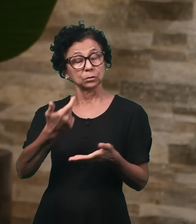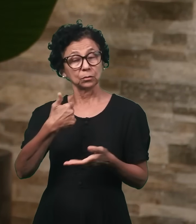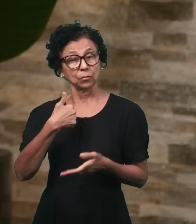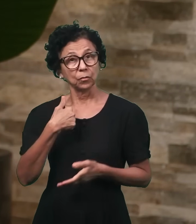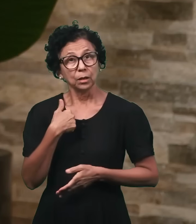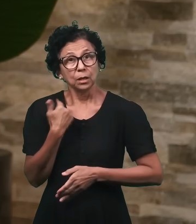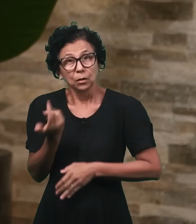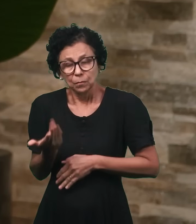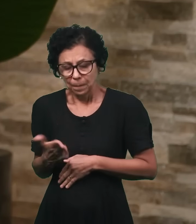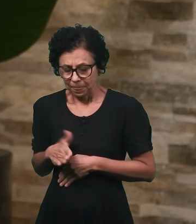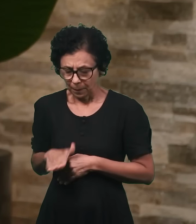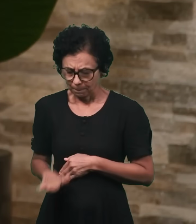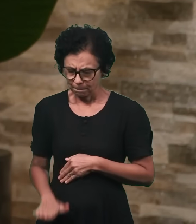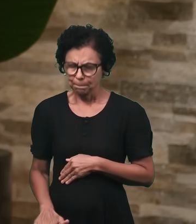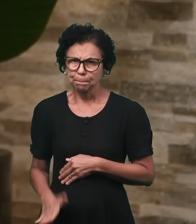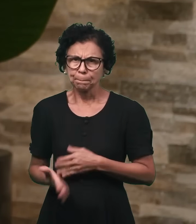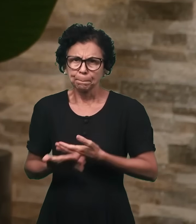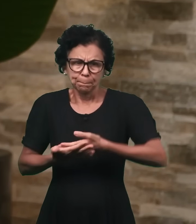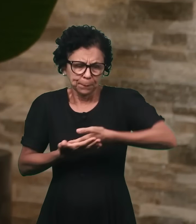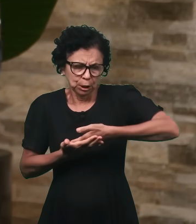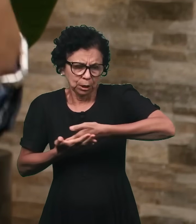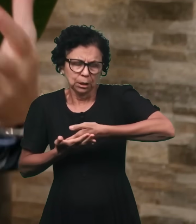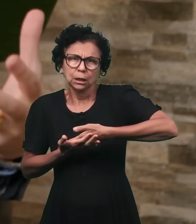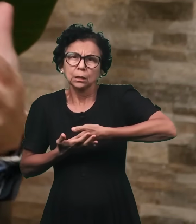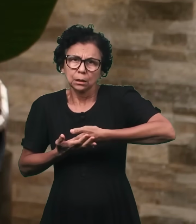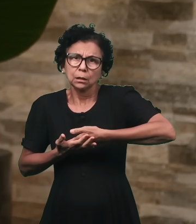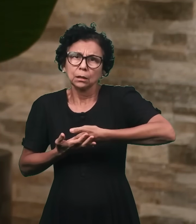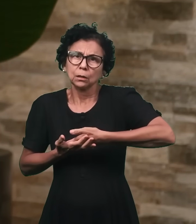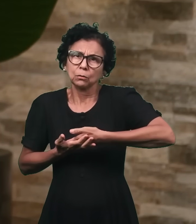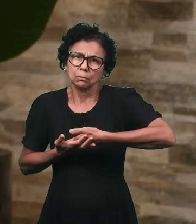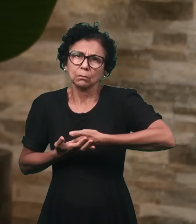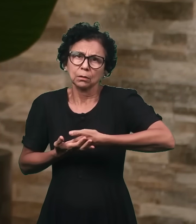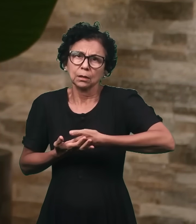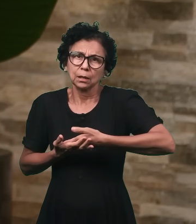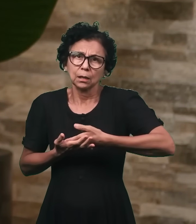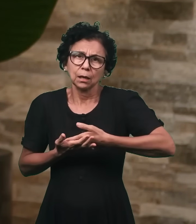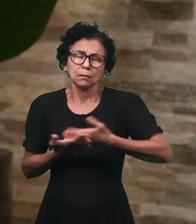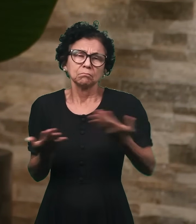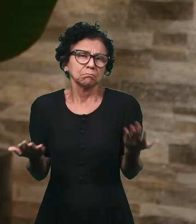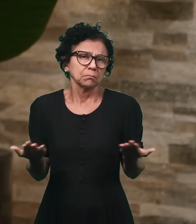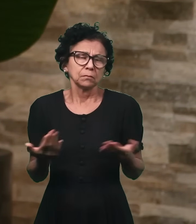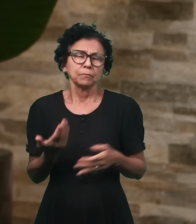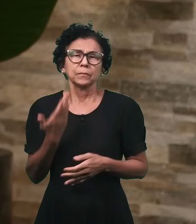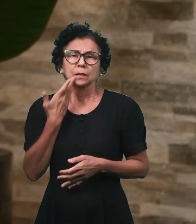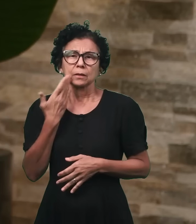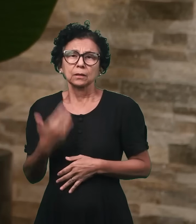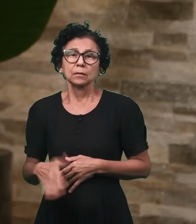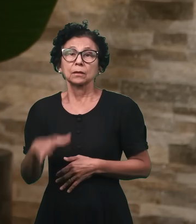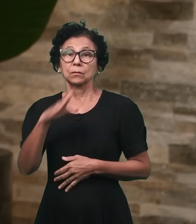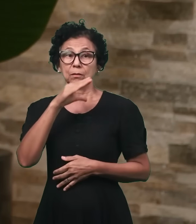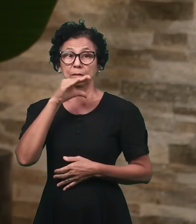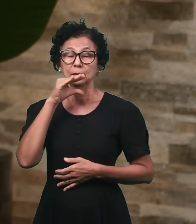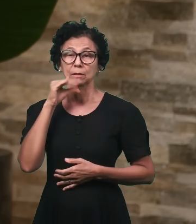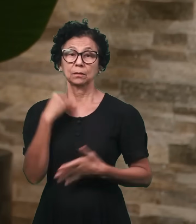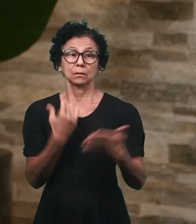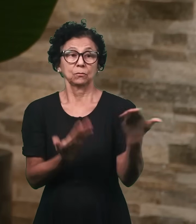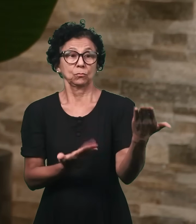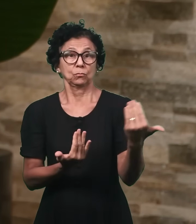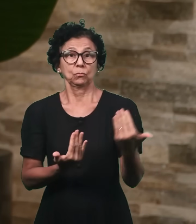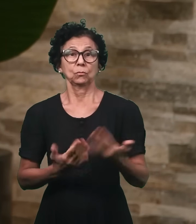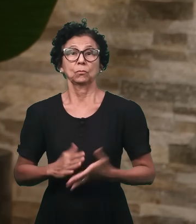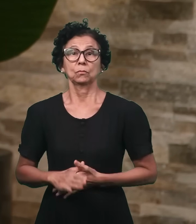será acompanhado pela instrução enquanto criança, intermediário, adolescente, jovem,